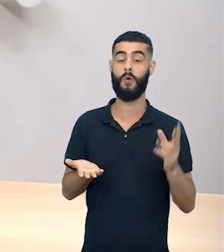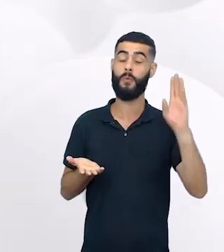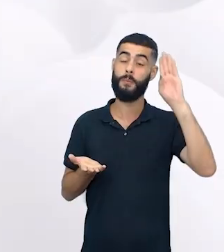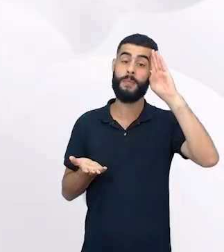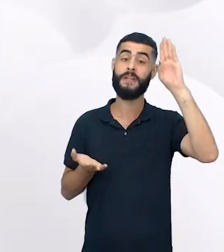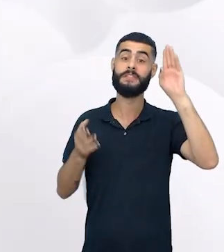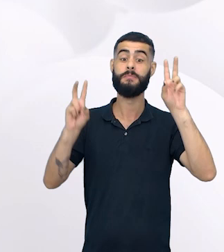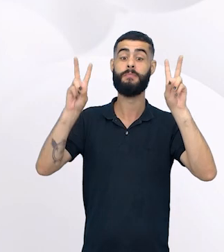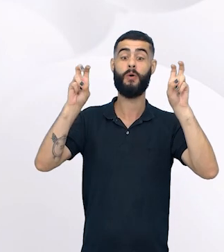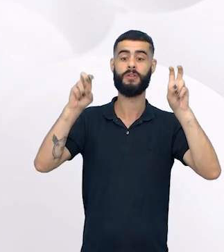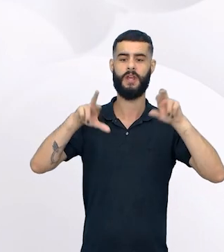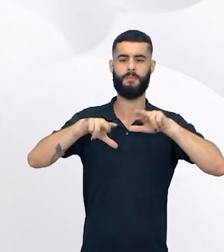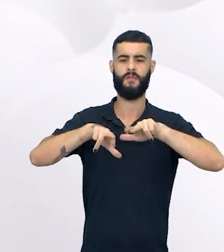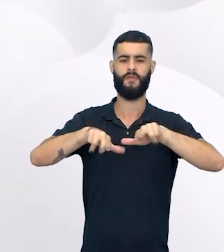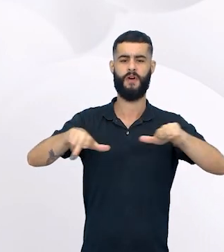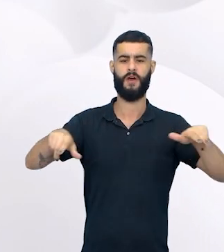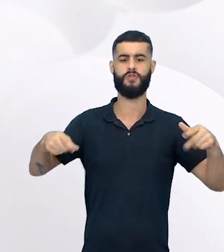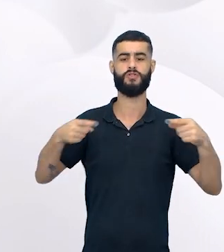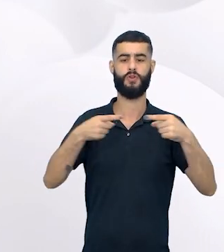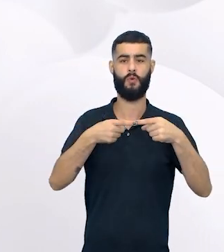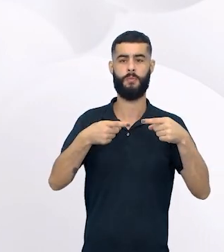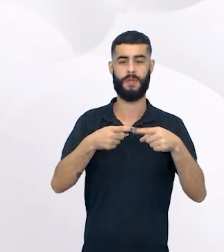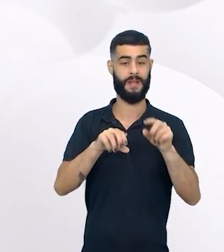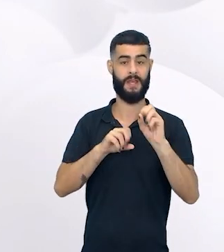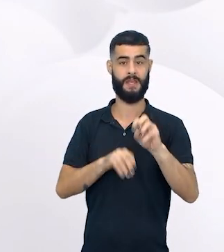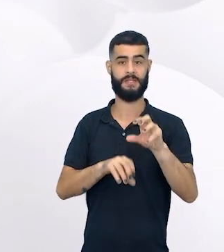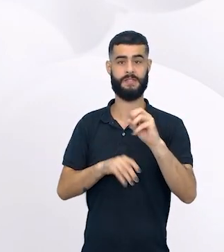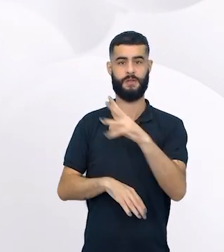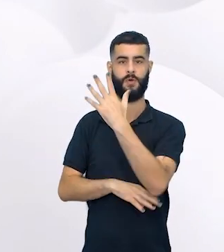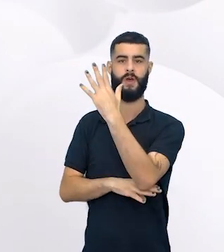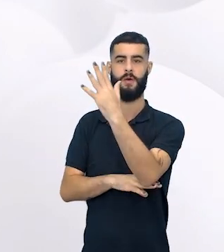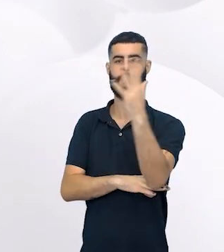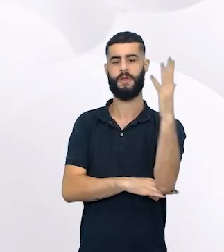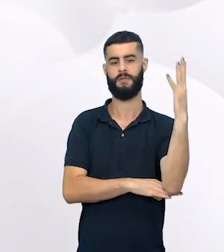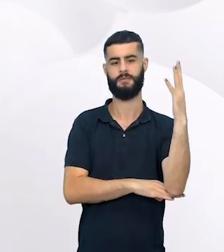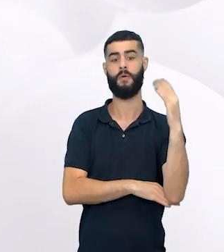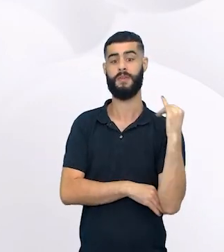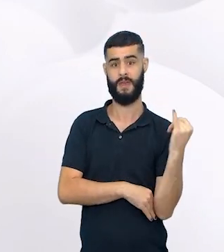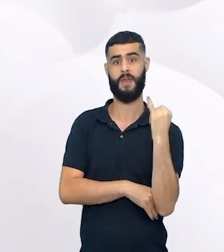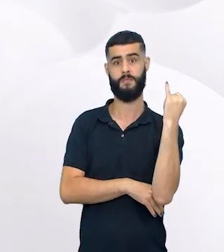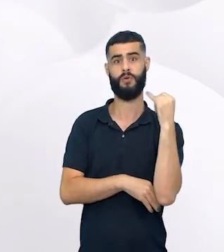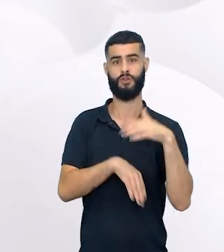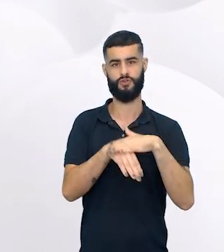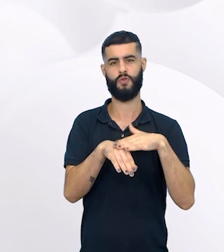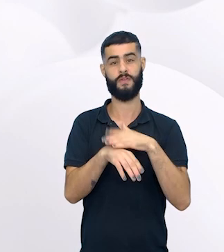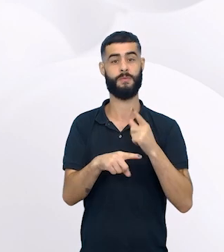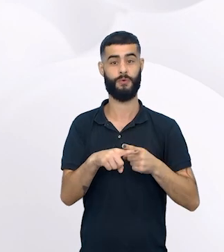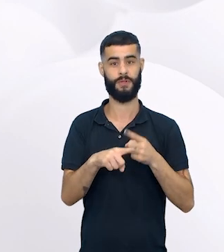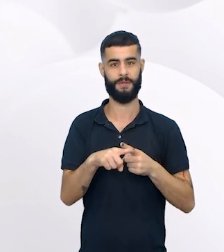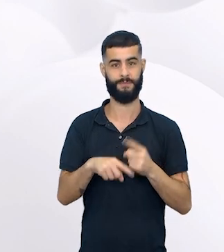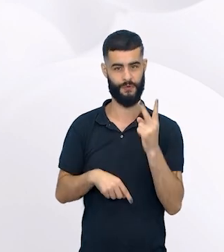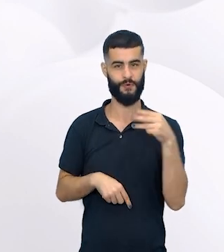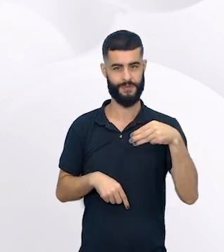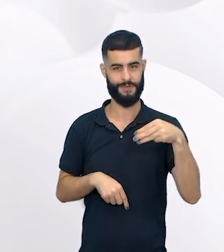educação ambiental e por que abordá-lo? Por favor, 2 minutos.